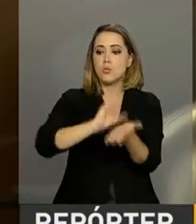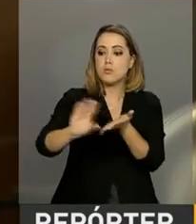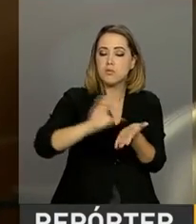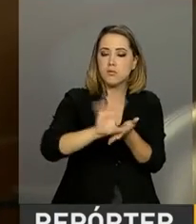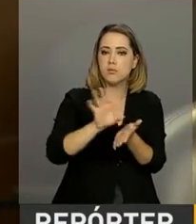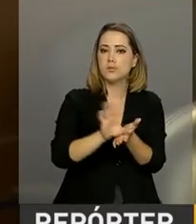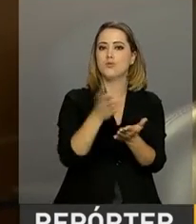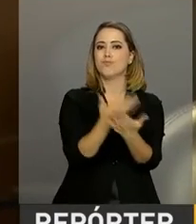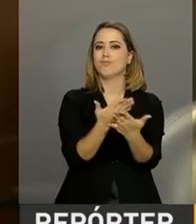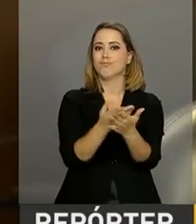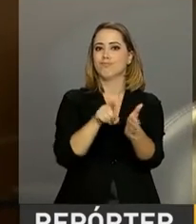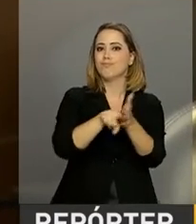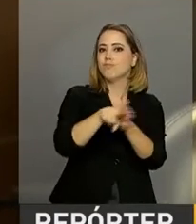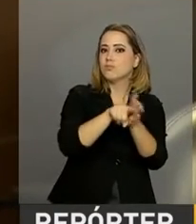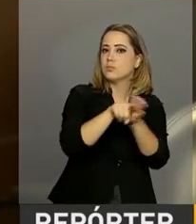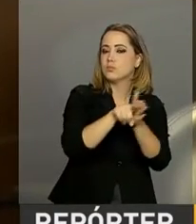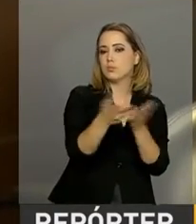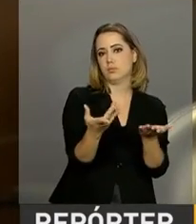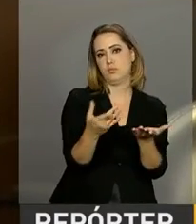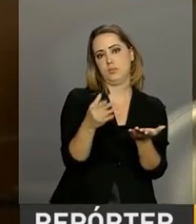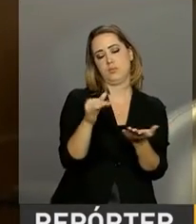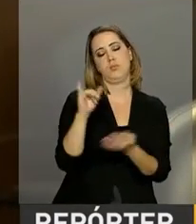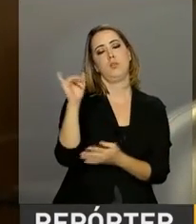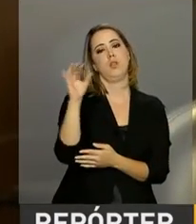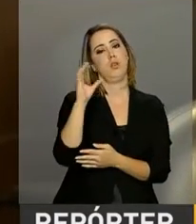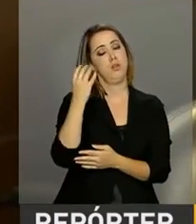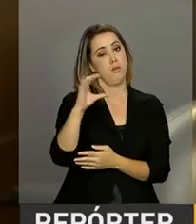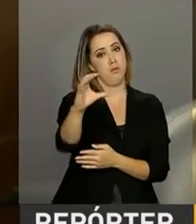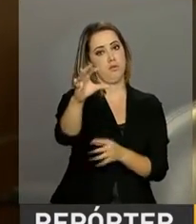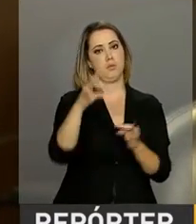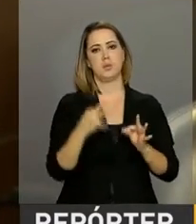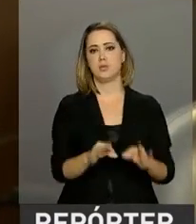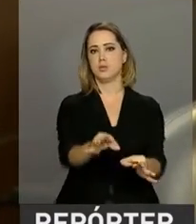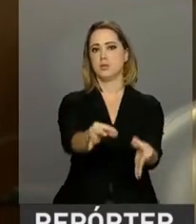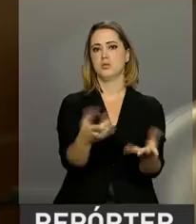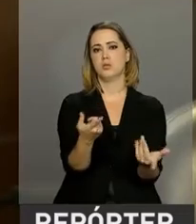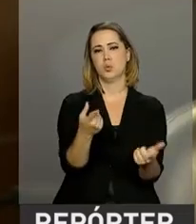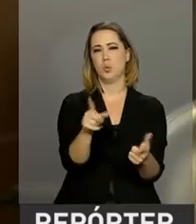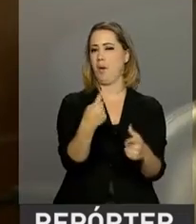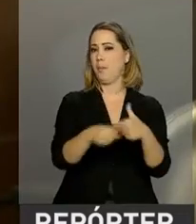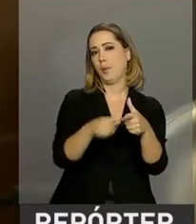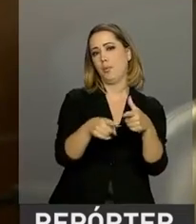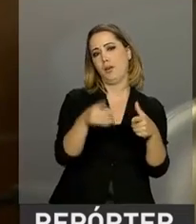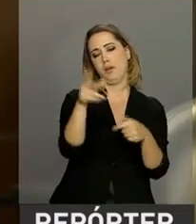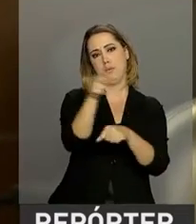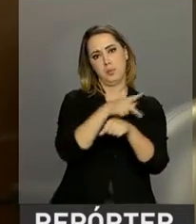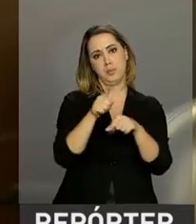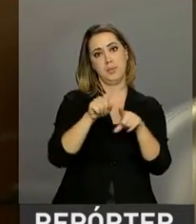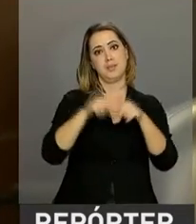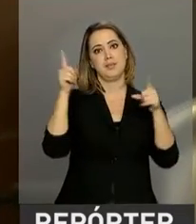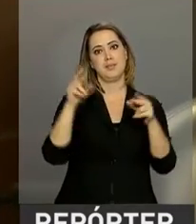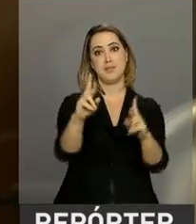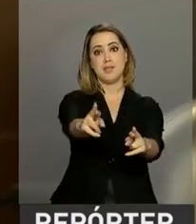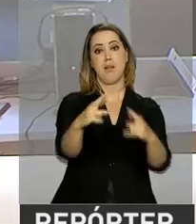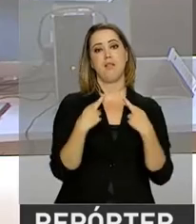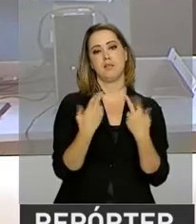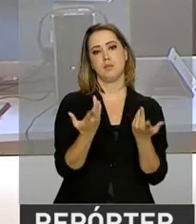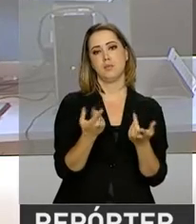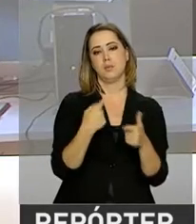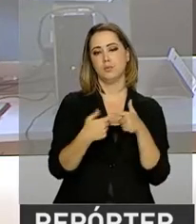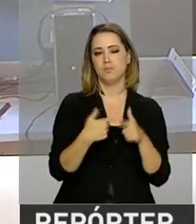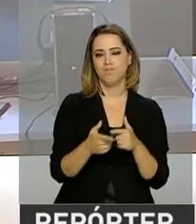e tecnológica na inovação que são donos não são problemas do país são soluções eles que trazem soluções